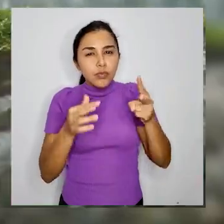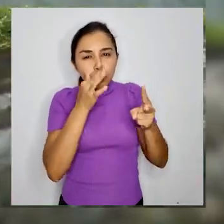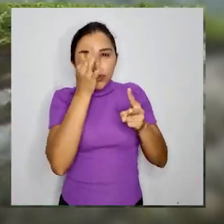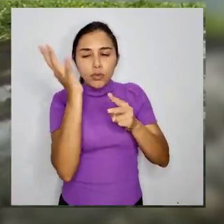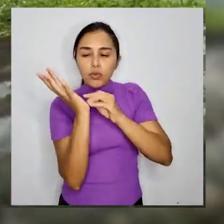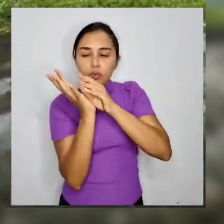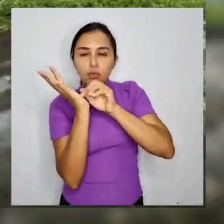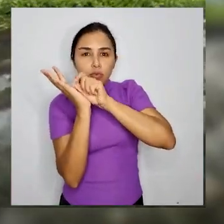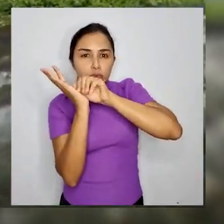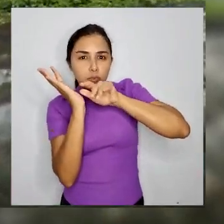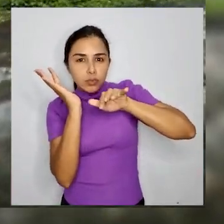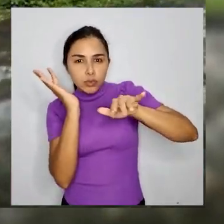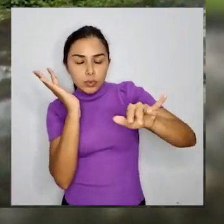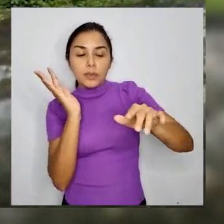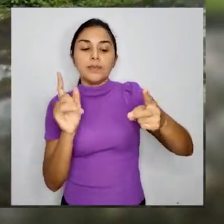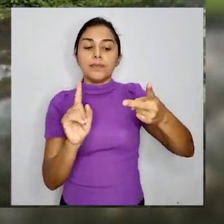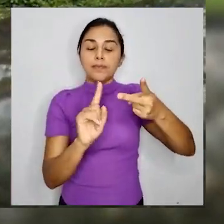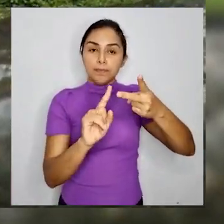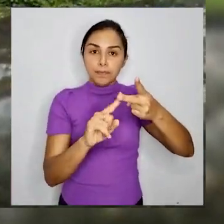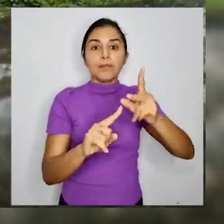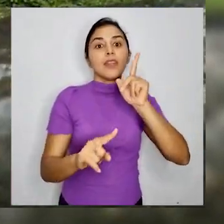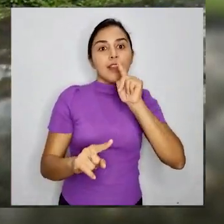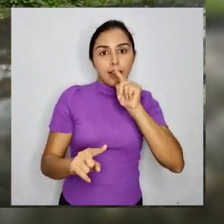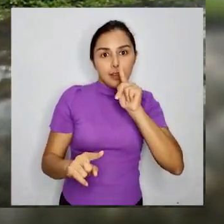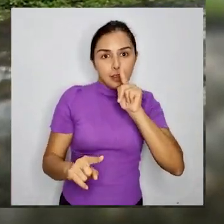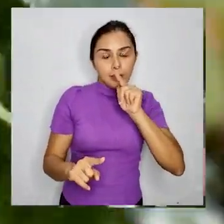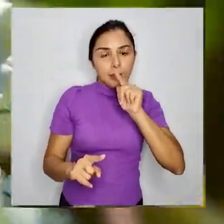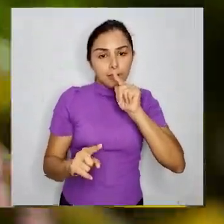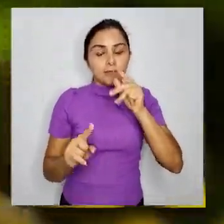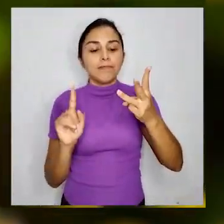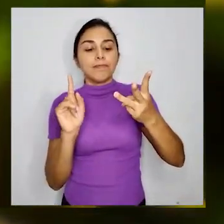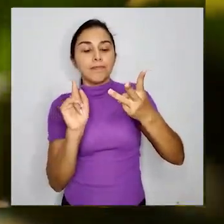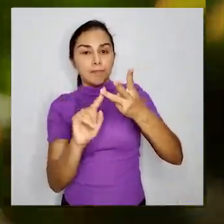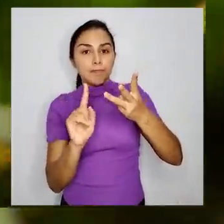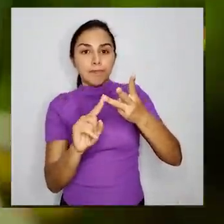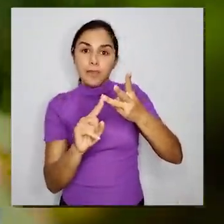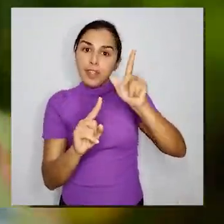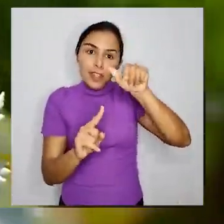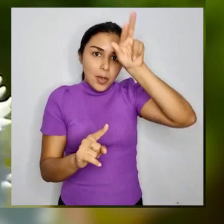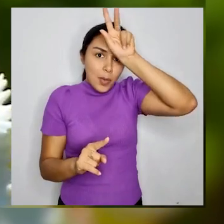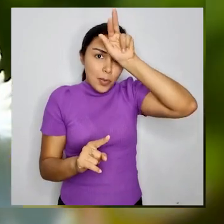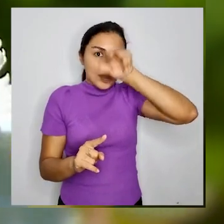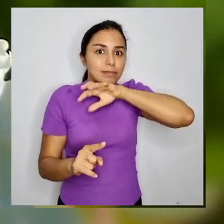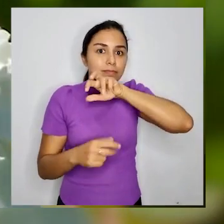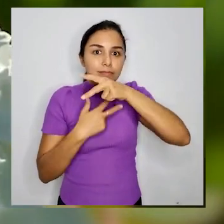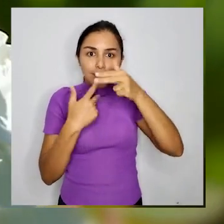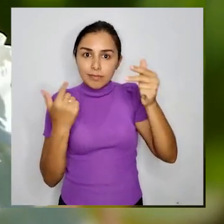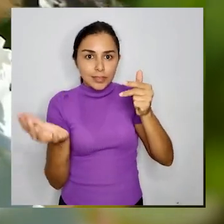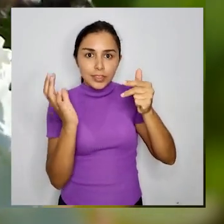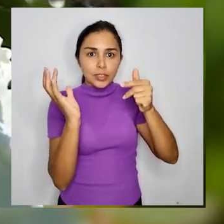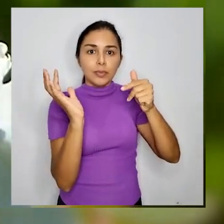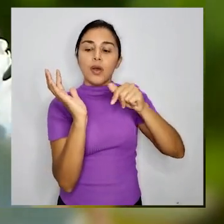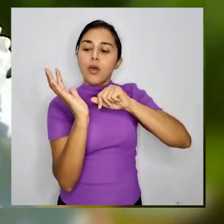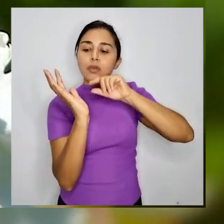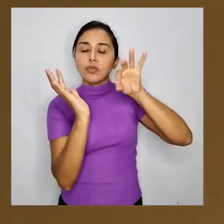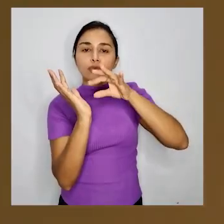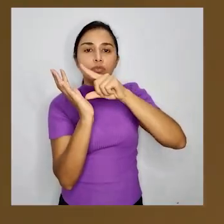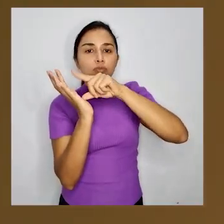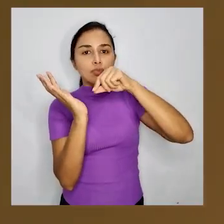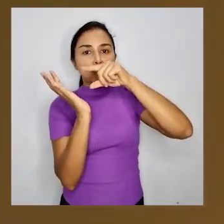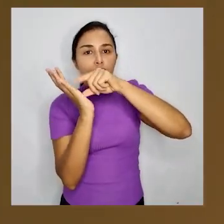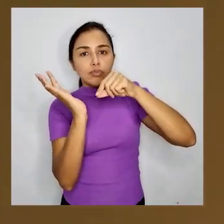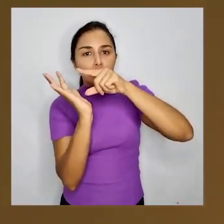vento, polinização hidrofílica ou aquosa e zoofílica ou animal. Dentro da